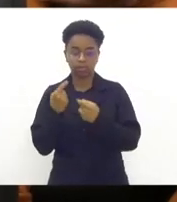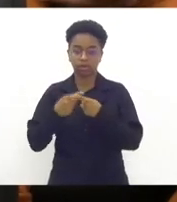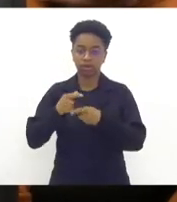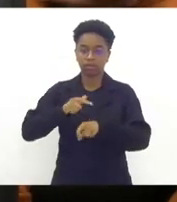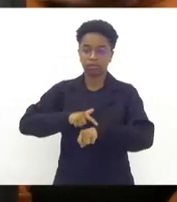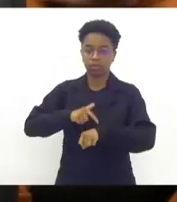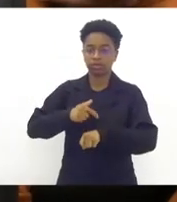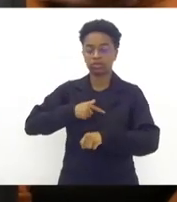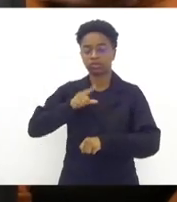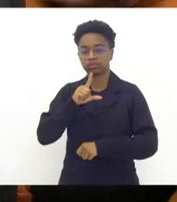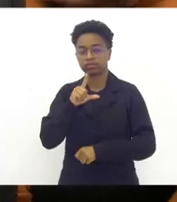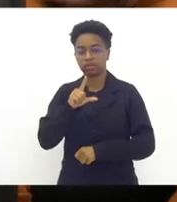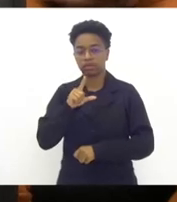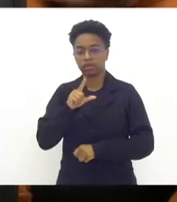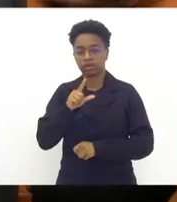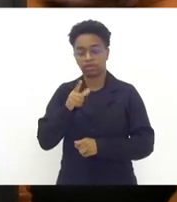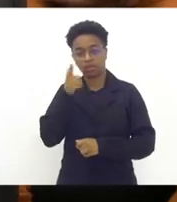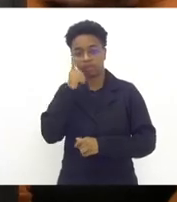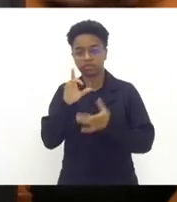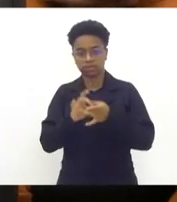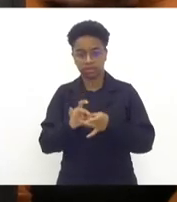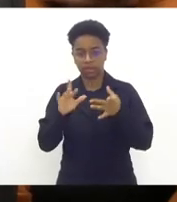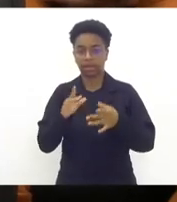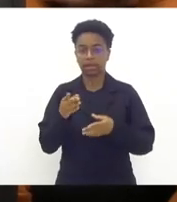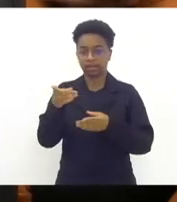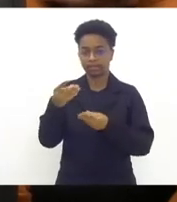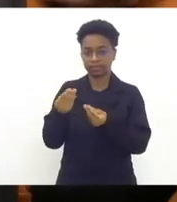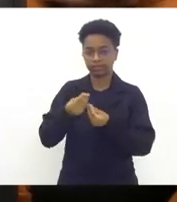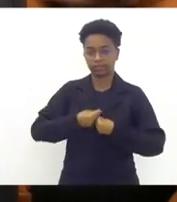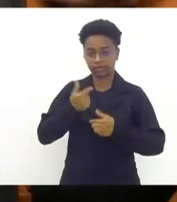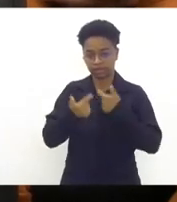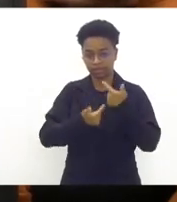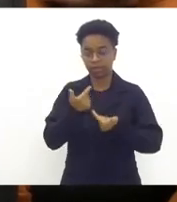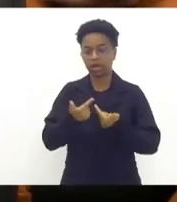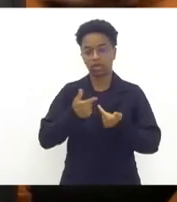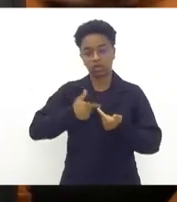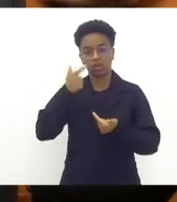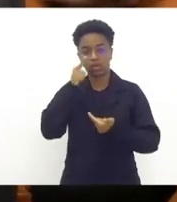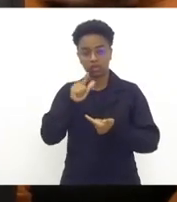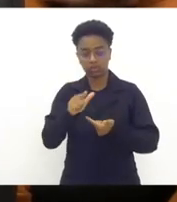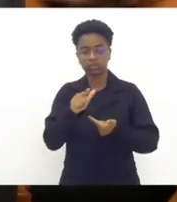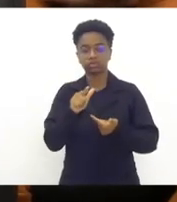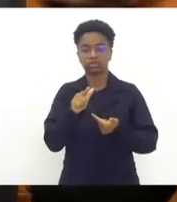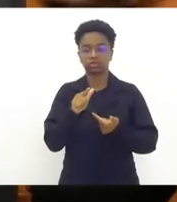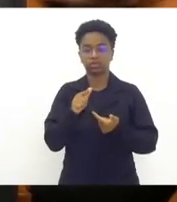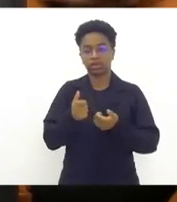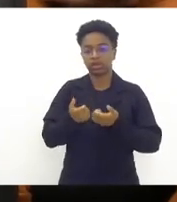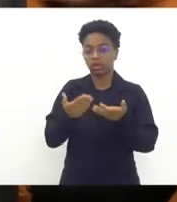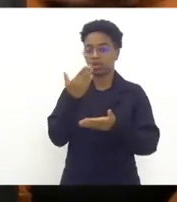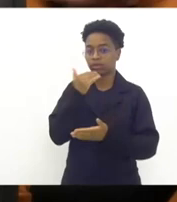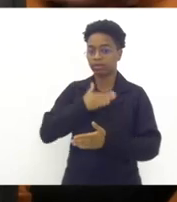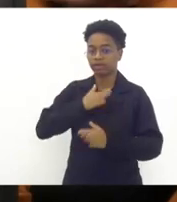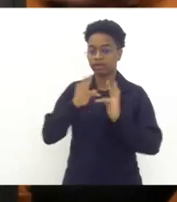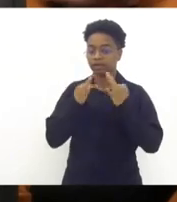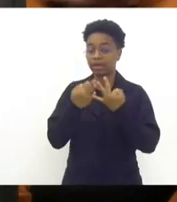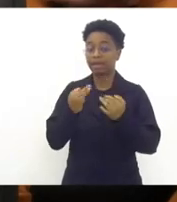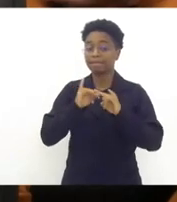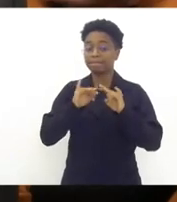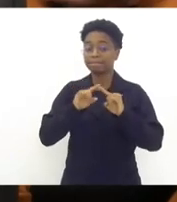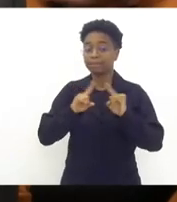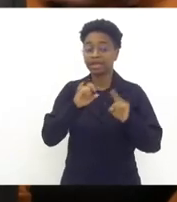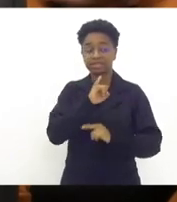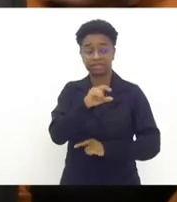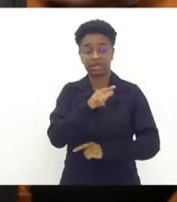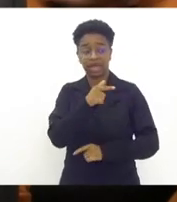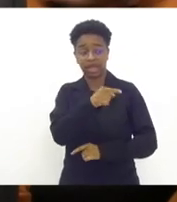o emprego. Graças a Deus eu sustento a minha família com isso. Mas e se não tivesse a dona Verônica do meu lado? Como que ia ser? Eu poderia estar